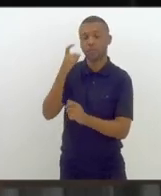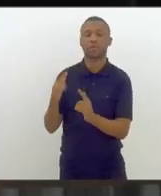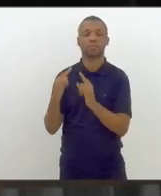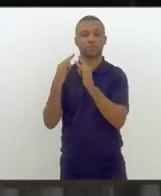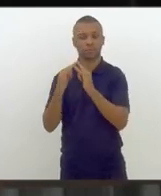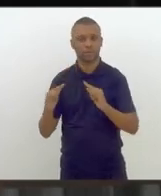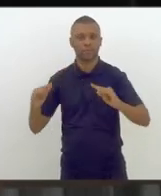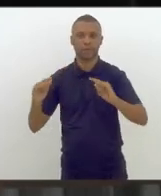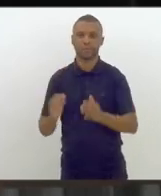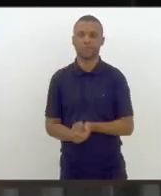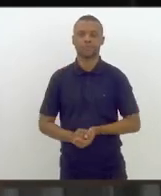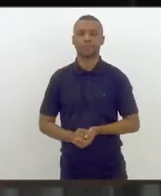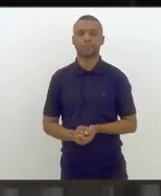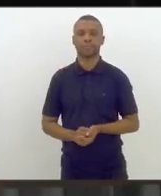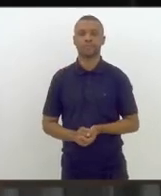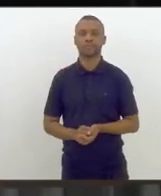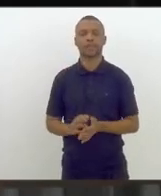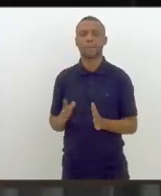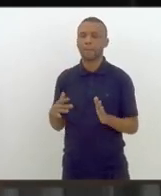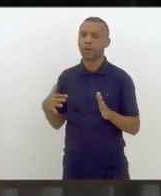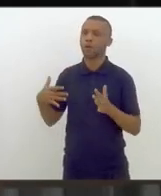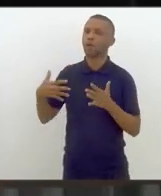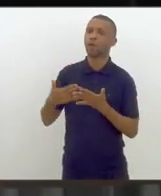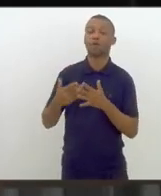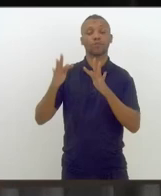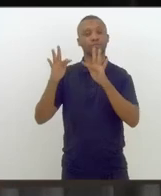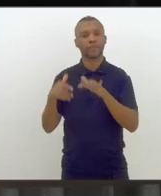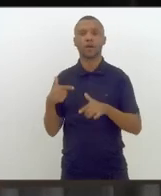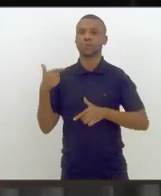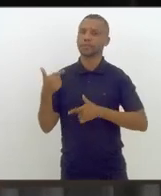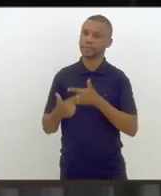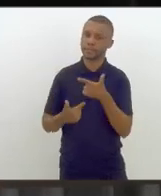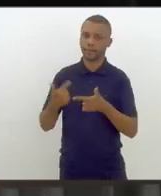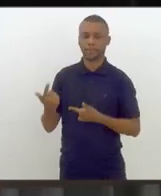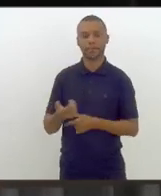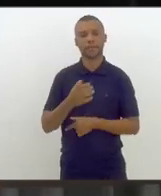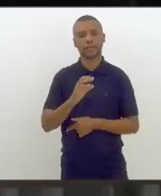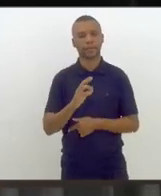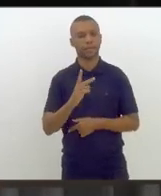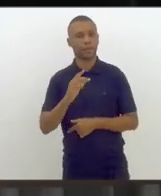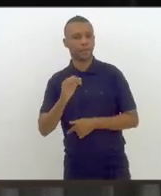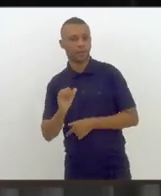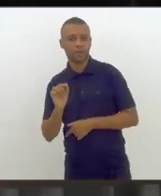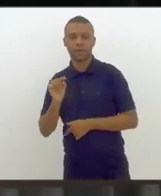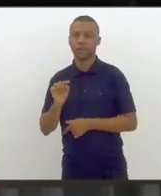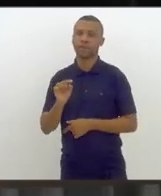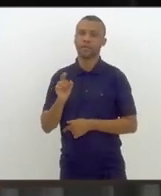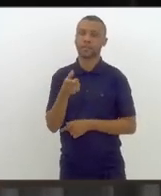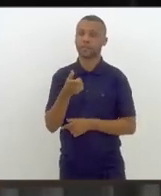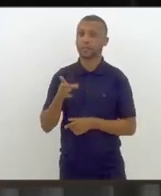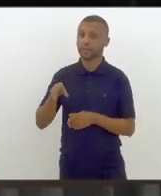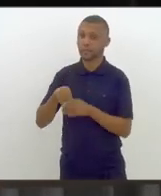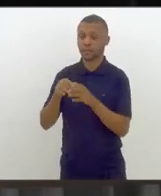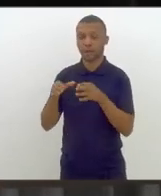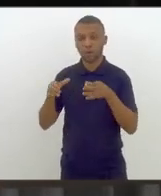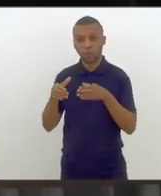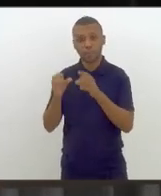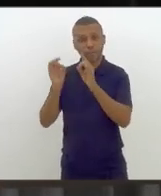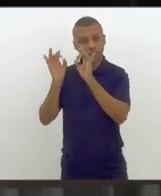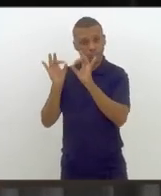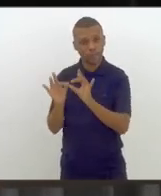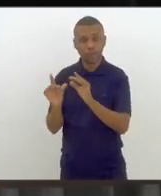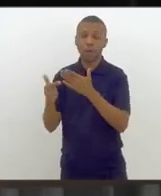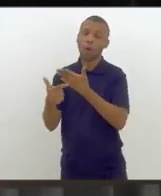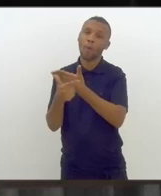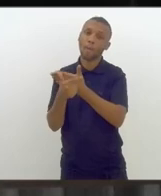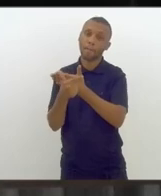então, ao final desse trabalho da CPI, da Comissão Especial, que tinha um papel